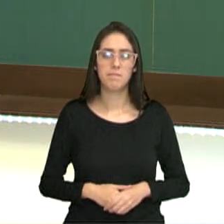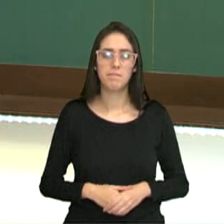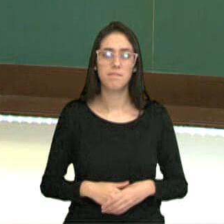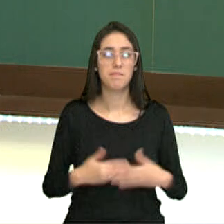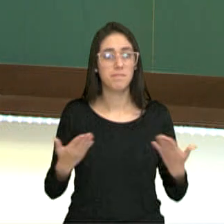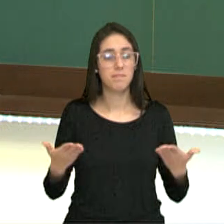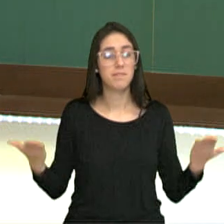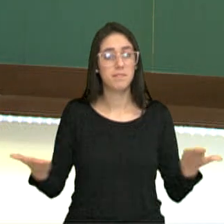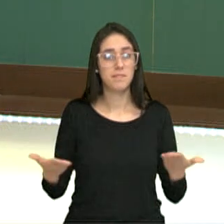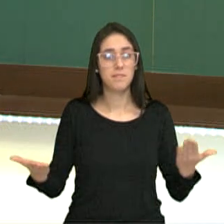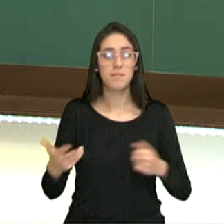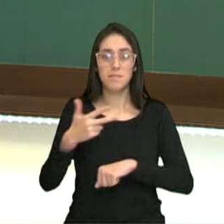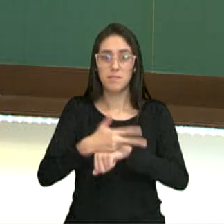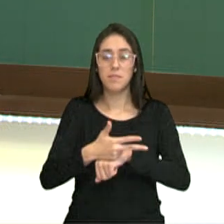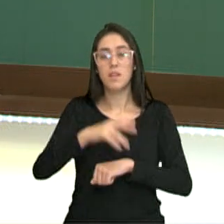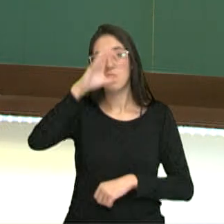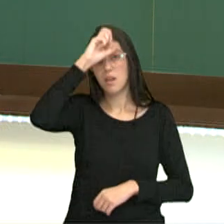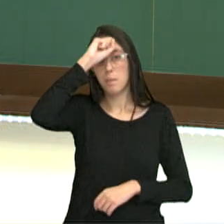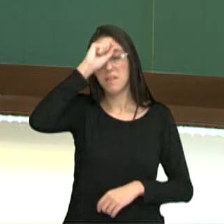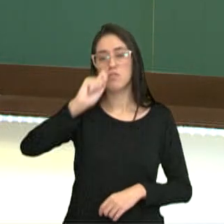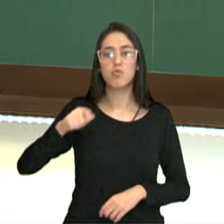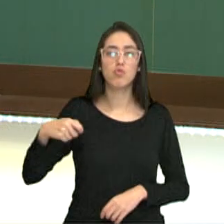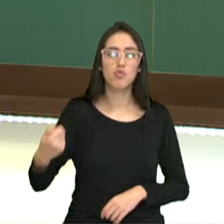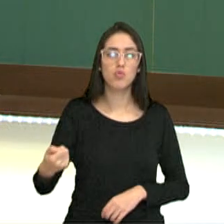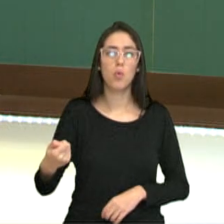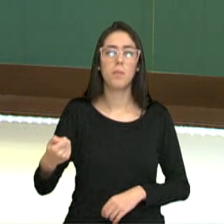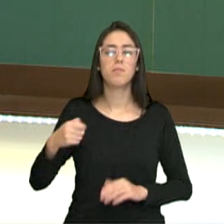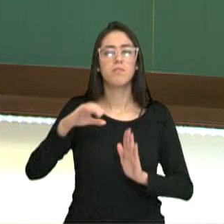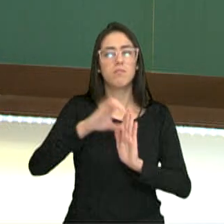Então, neste vídeo nós falamos sobre